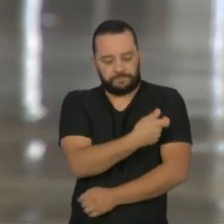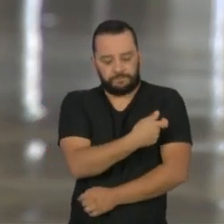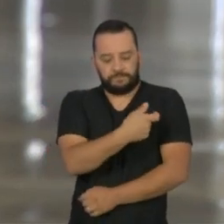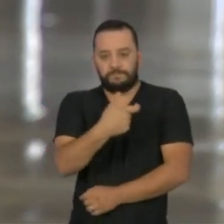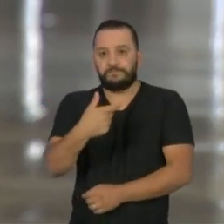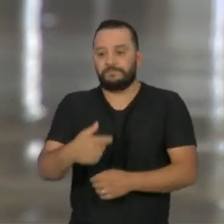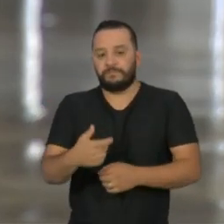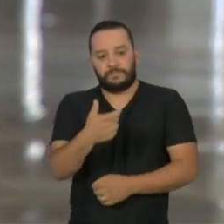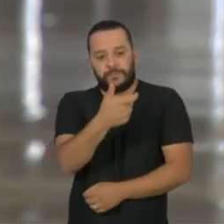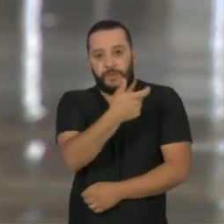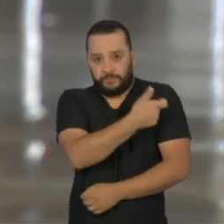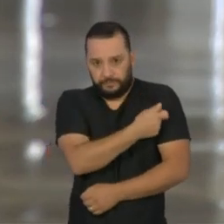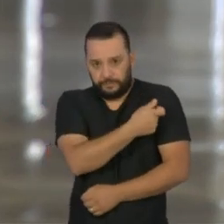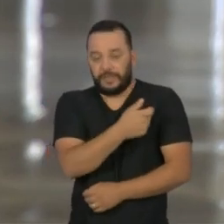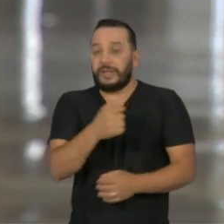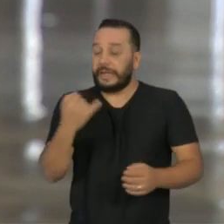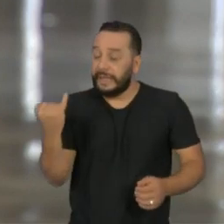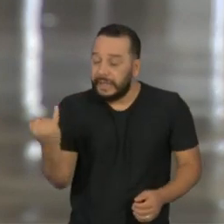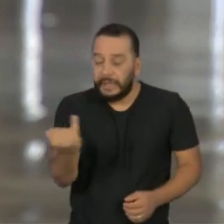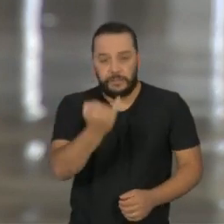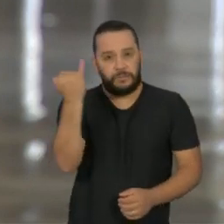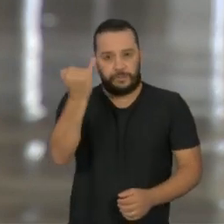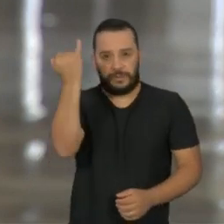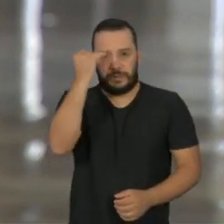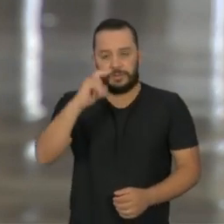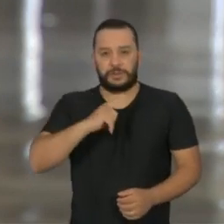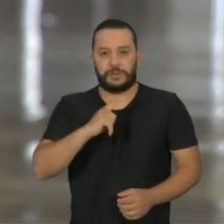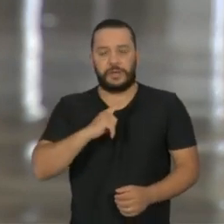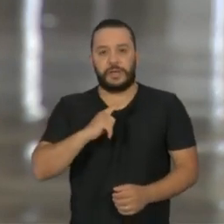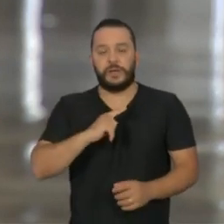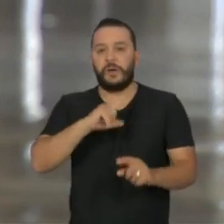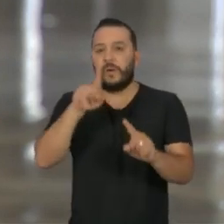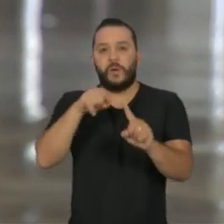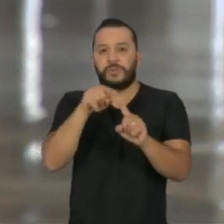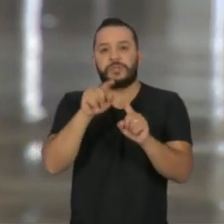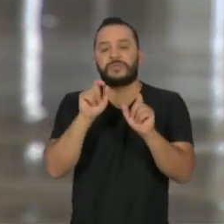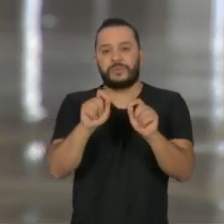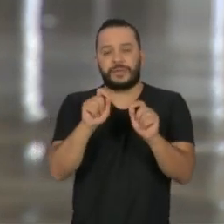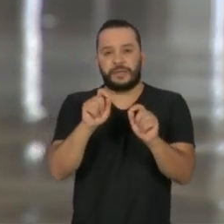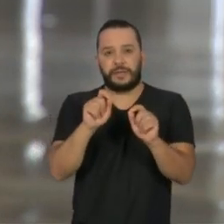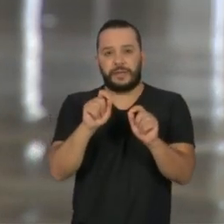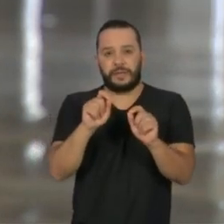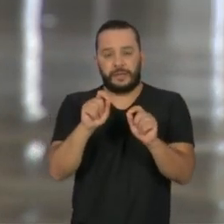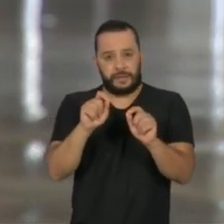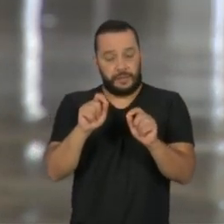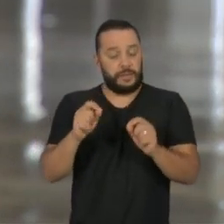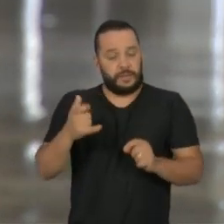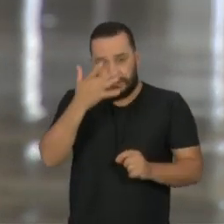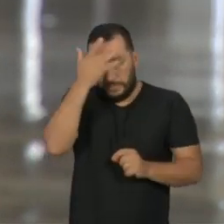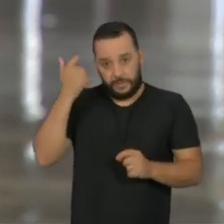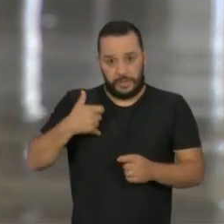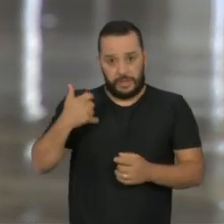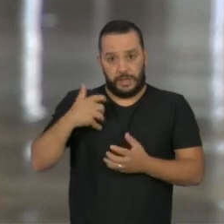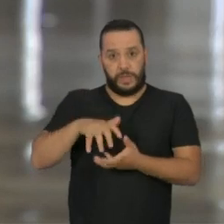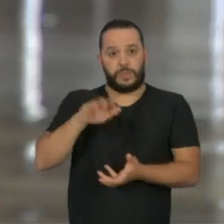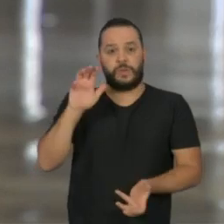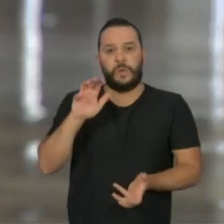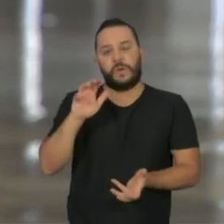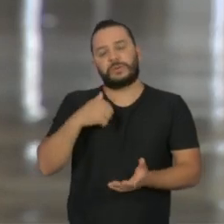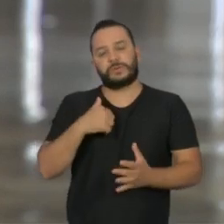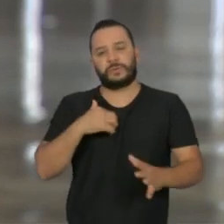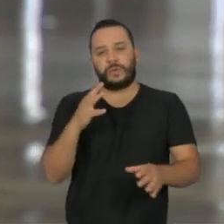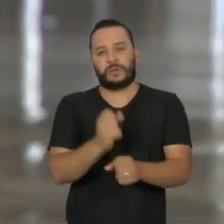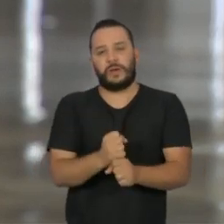muito importante. Ela tem como foco a população de idosos, que chega quase a